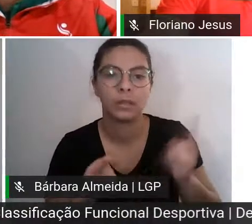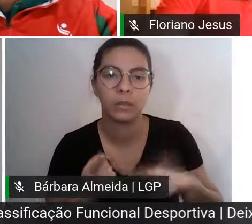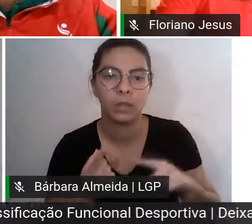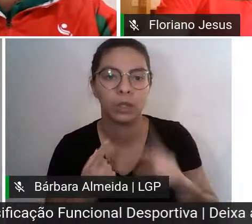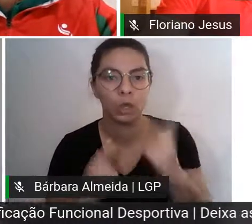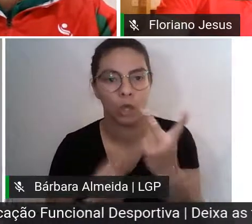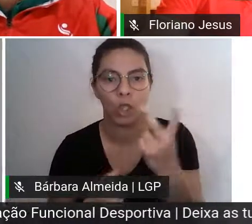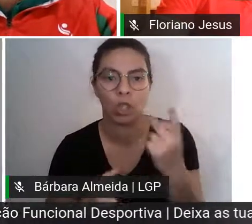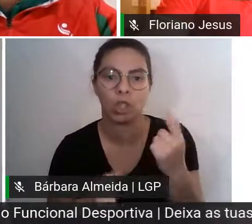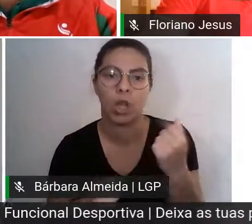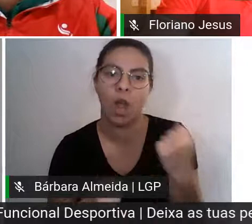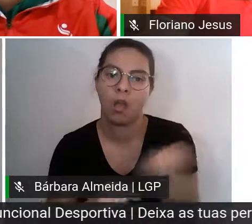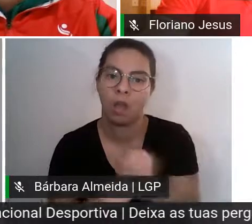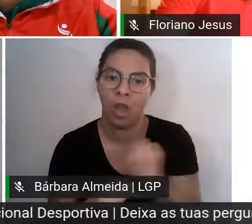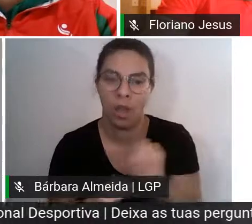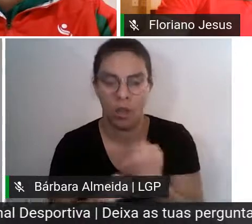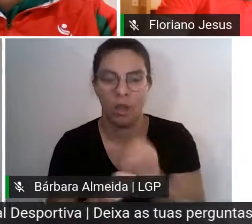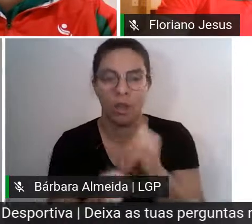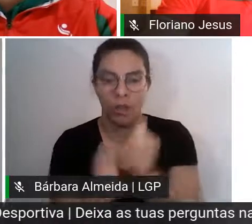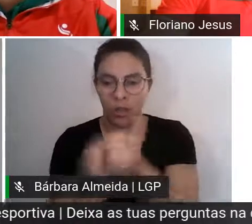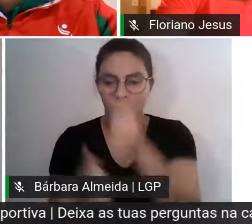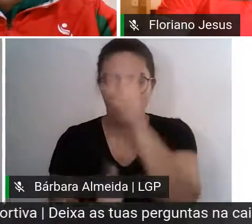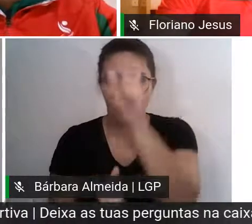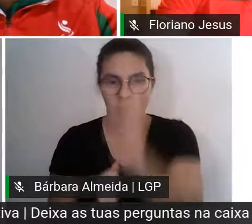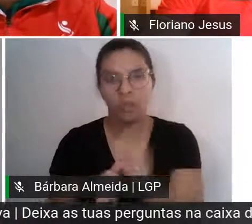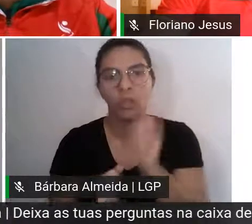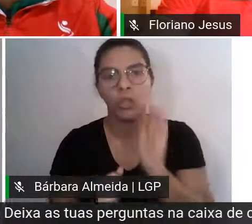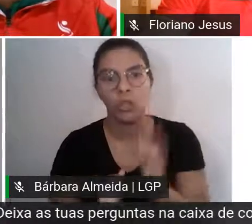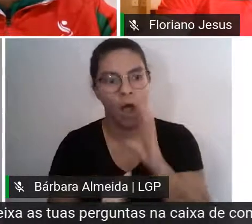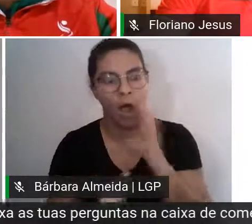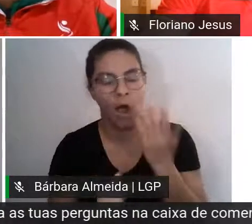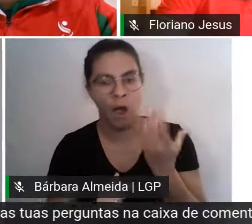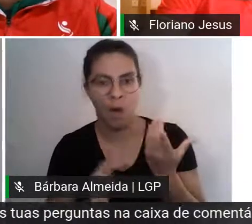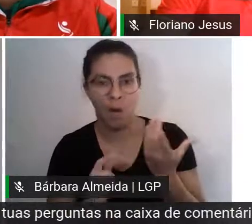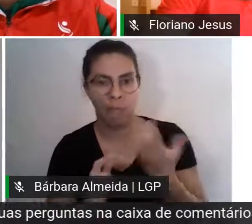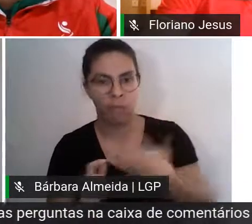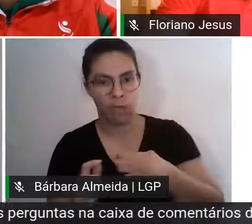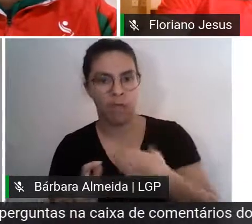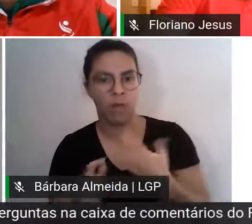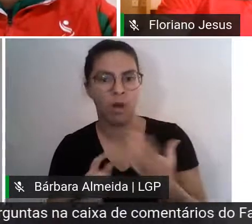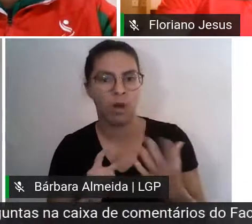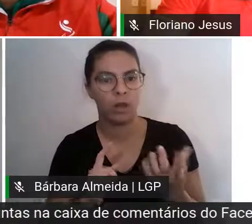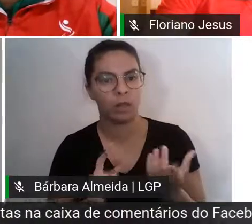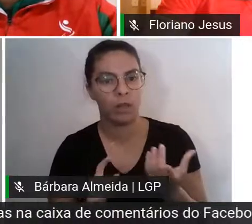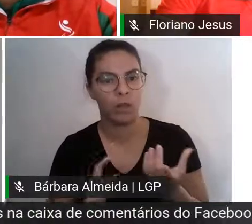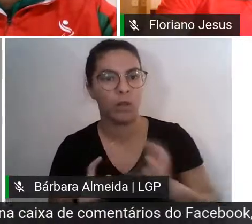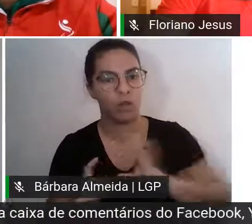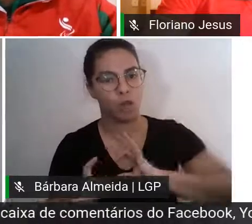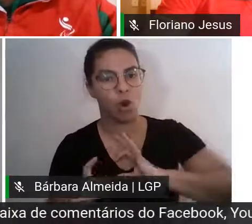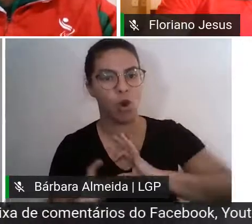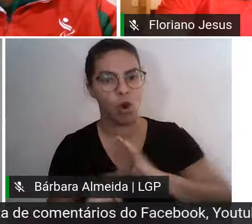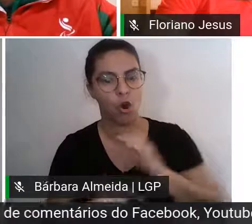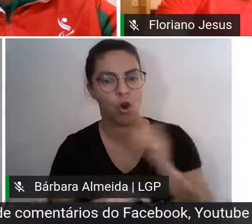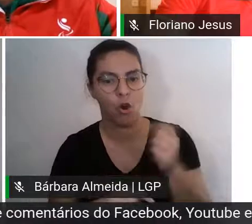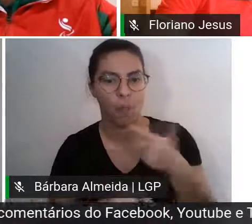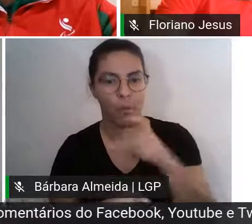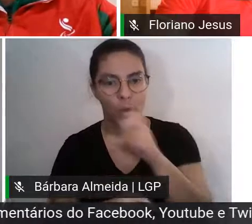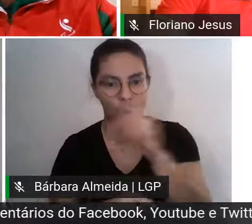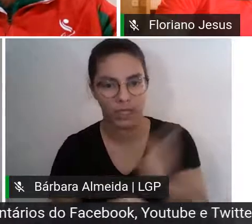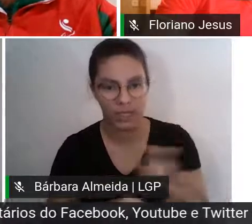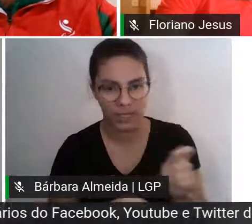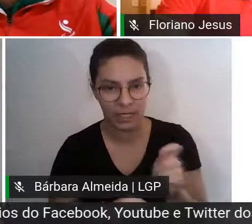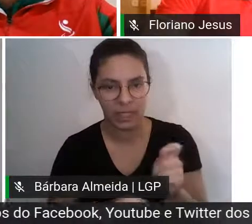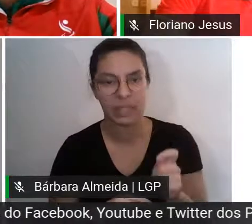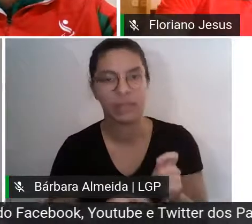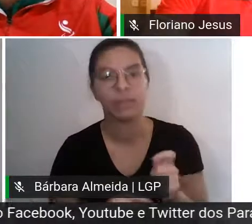classificados que são muito jovens e que já conseguiram resultados de destaque. A Beatriz já conseguiu uma medalha de bronze no Campeonato da Europa e nos últimos